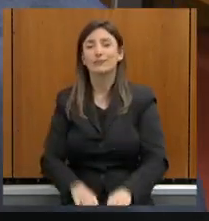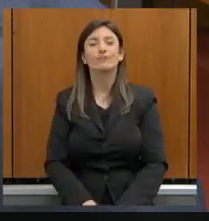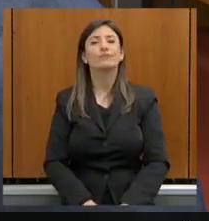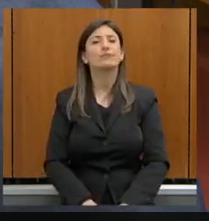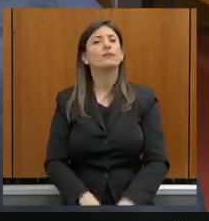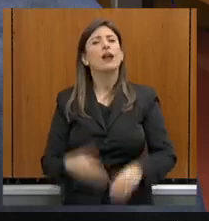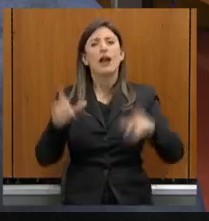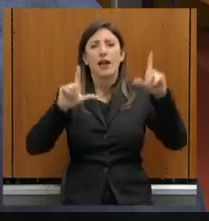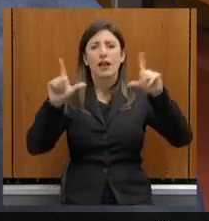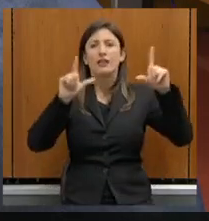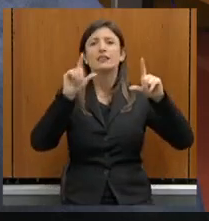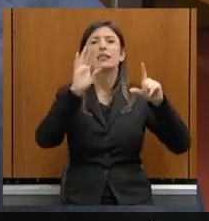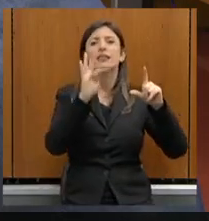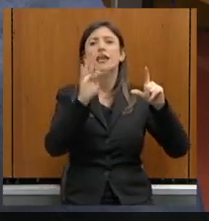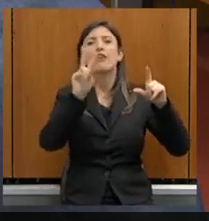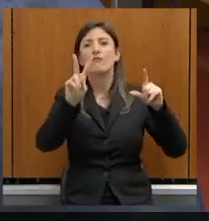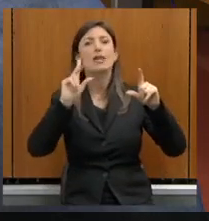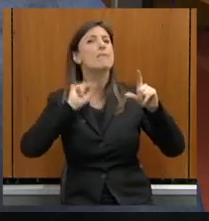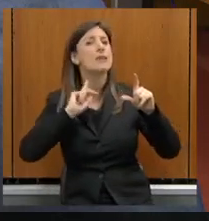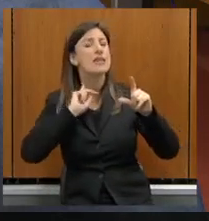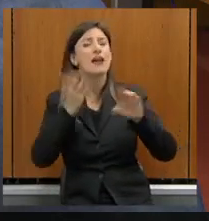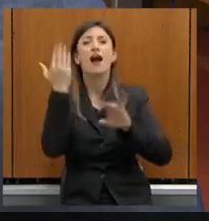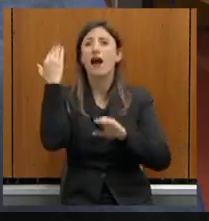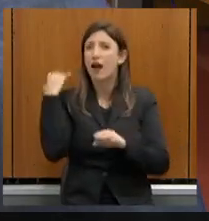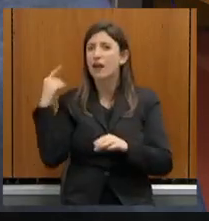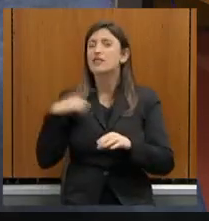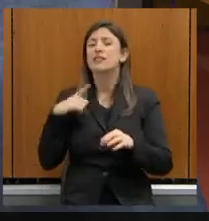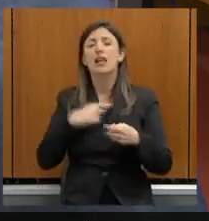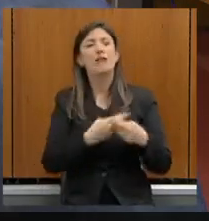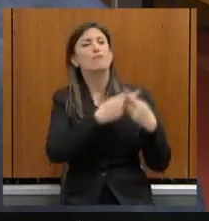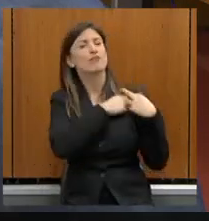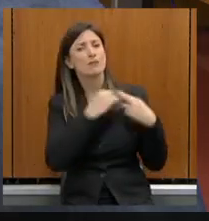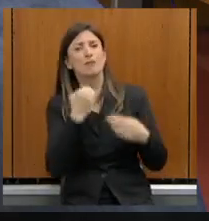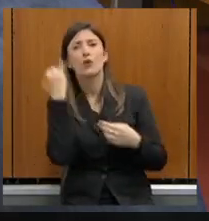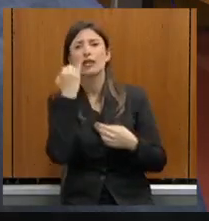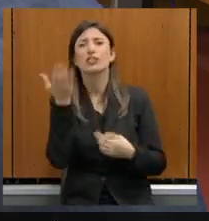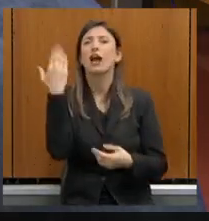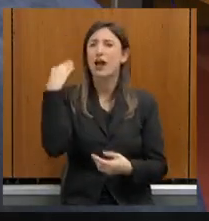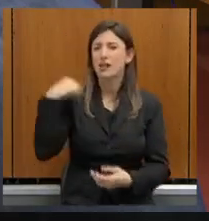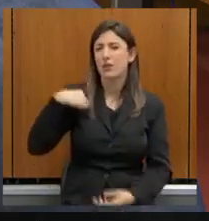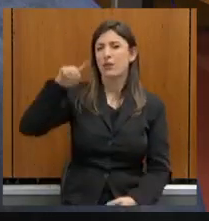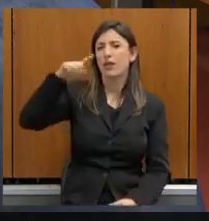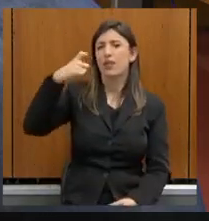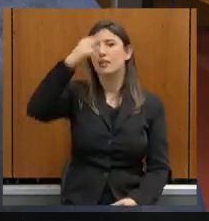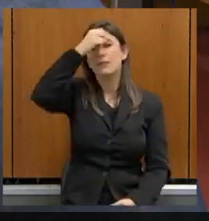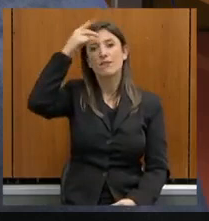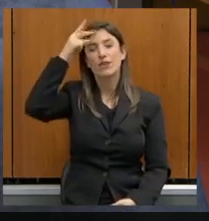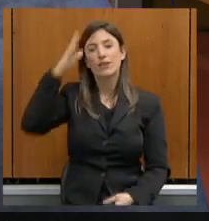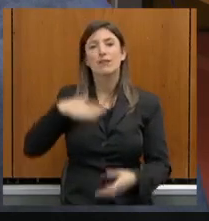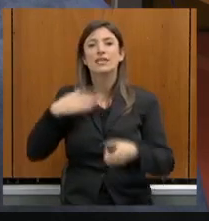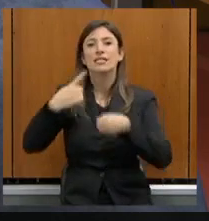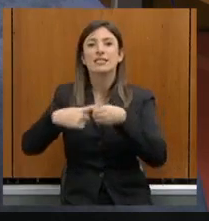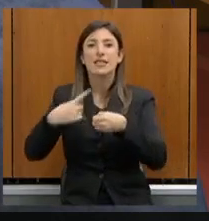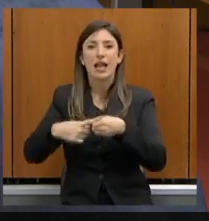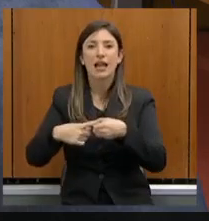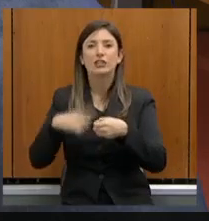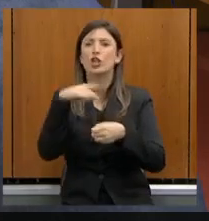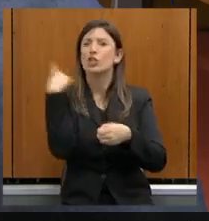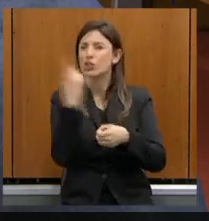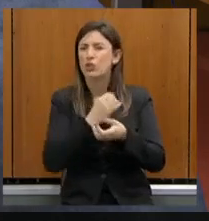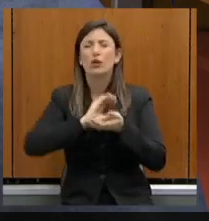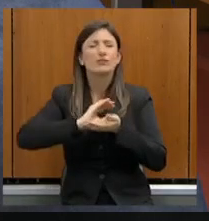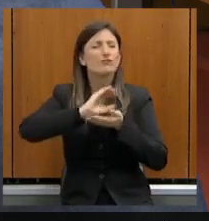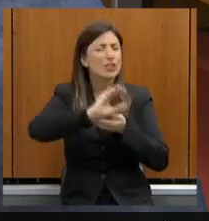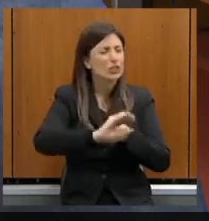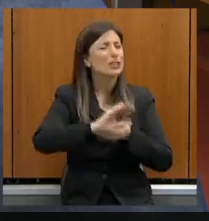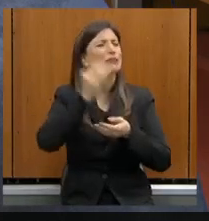papel muito importante. Quando eu fui prefeito na minha cidade, nós investimos muito para que estivesse